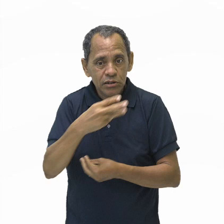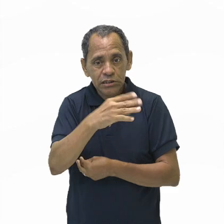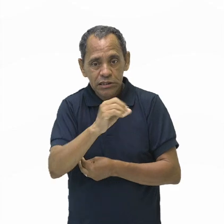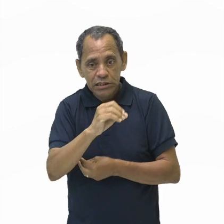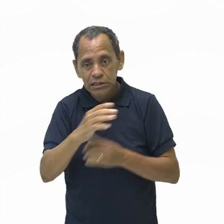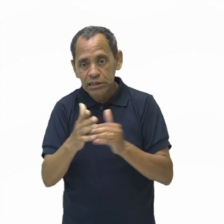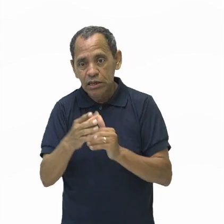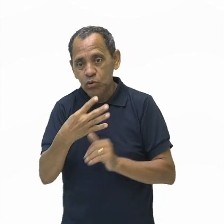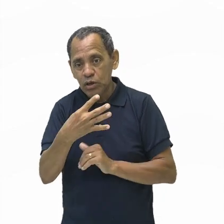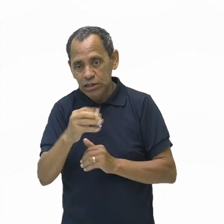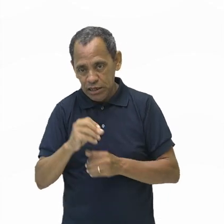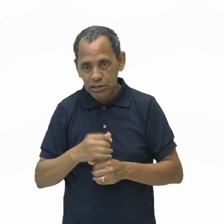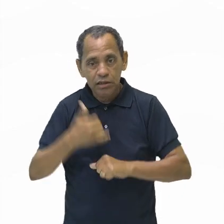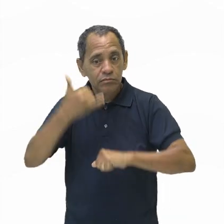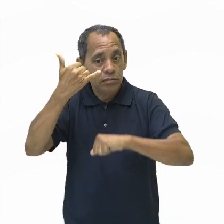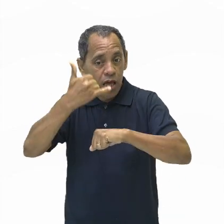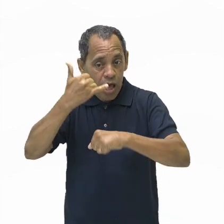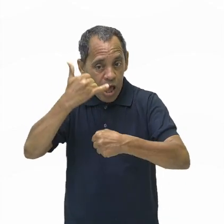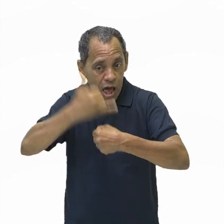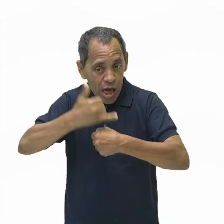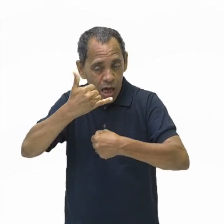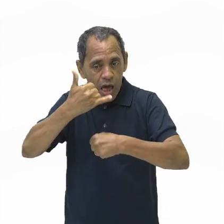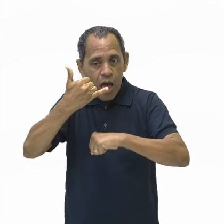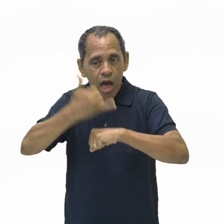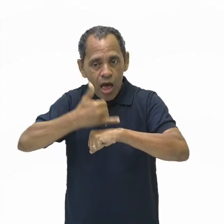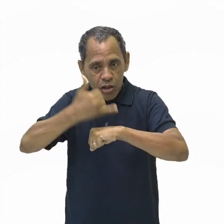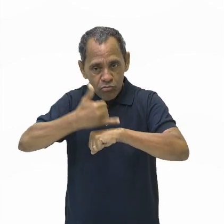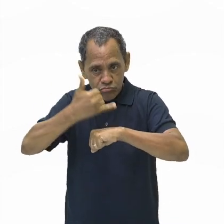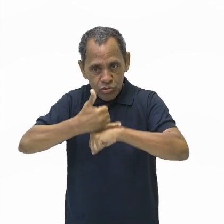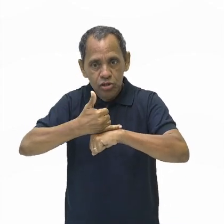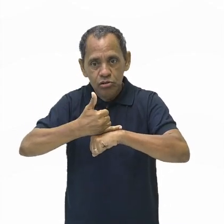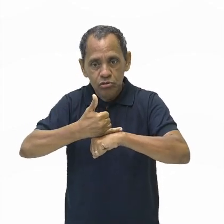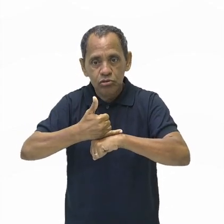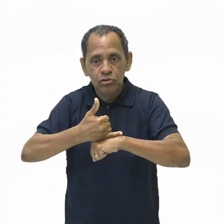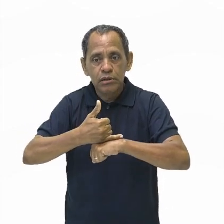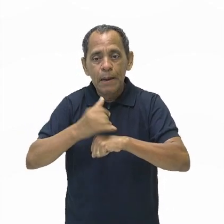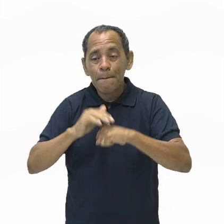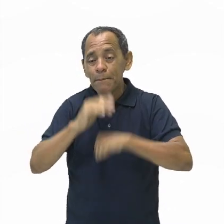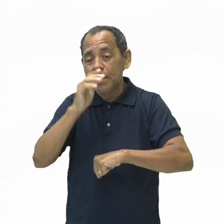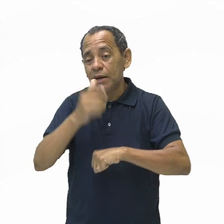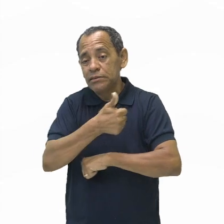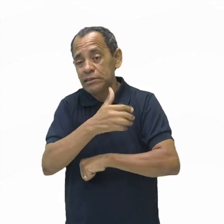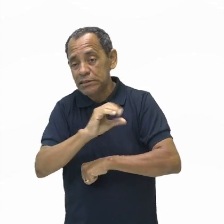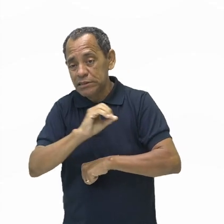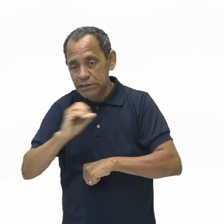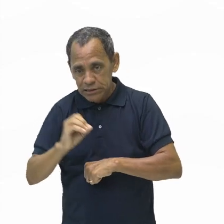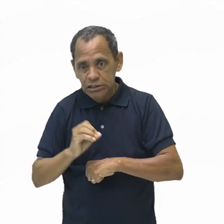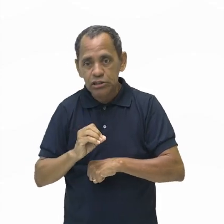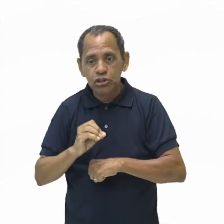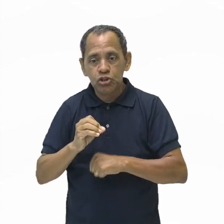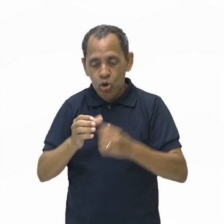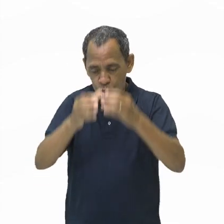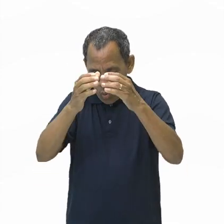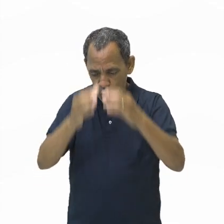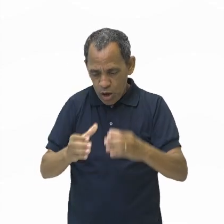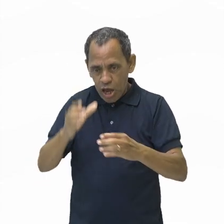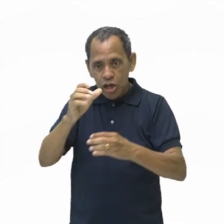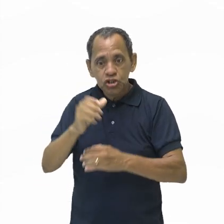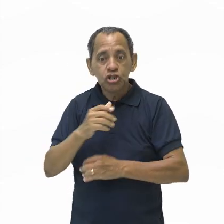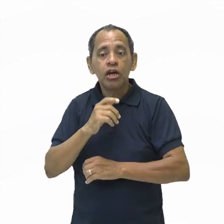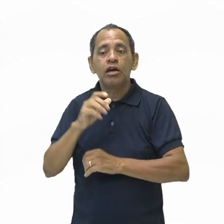de alumínio, mais de 100 anos. Uma caixa longa vida, né? De suco, de